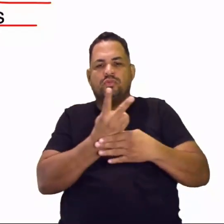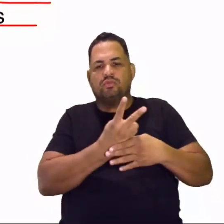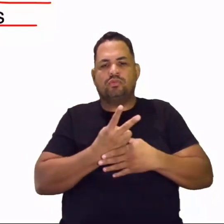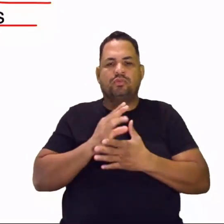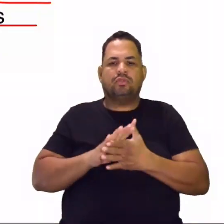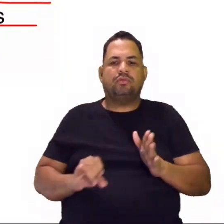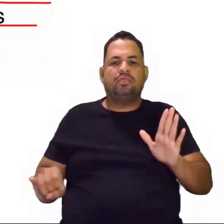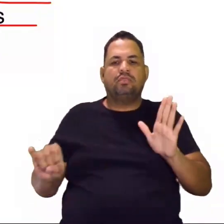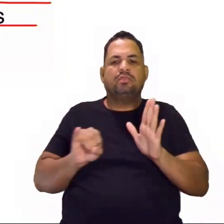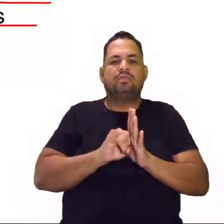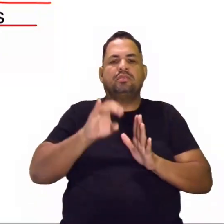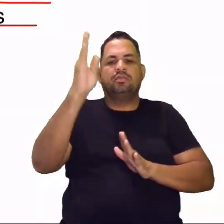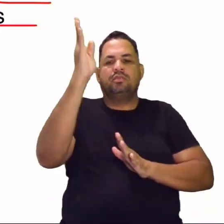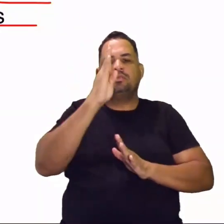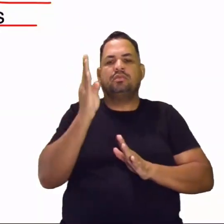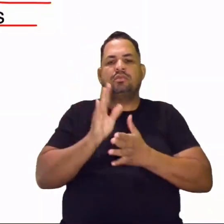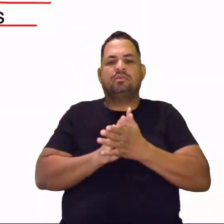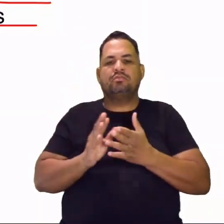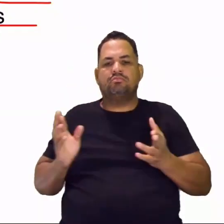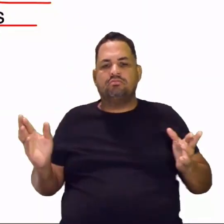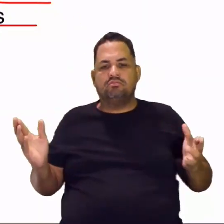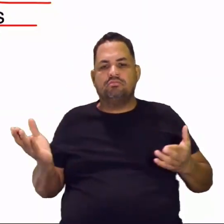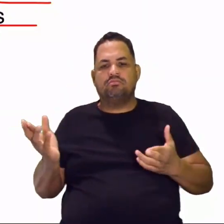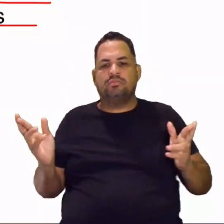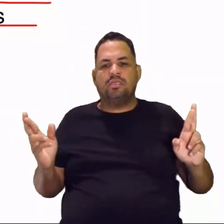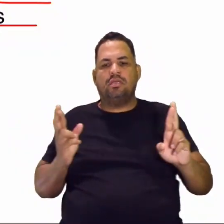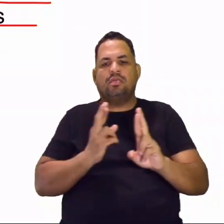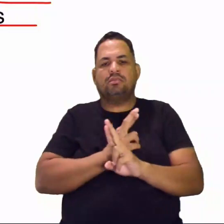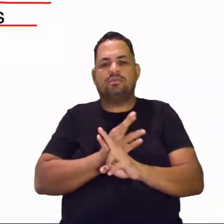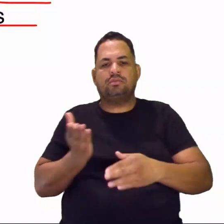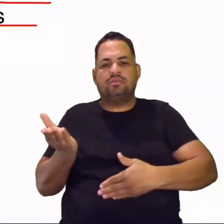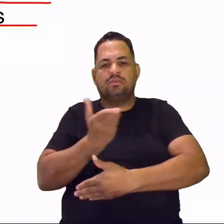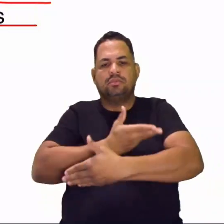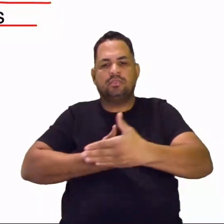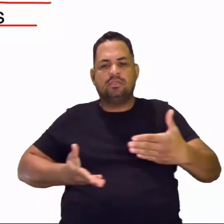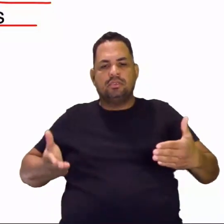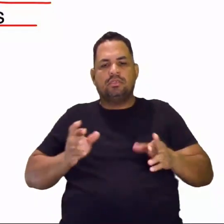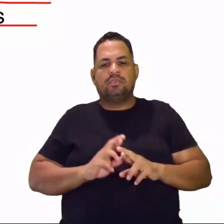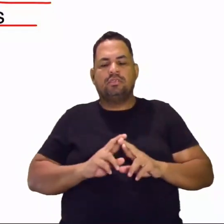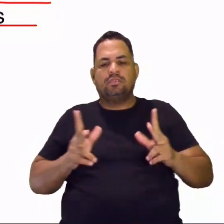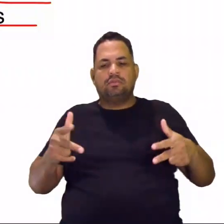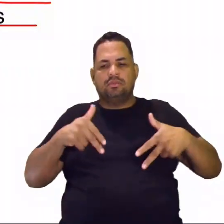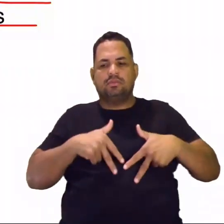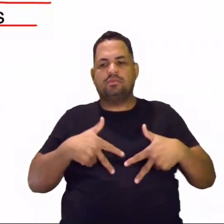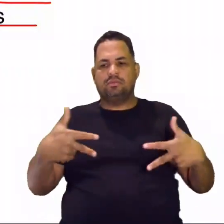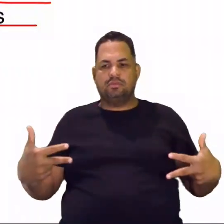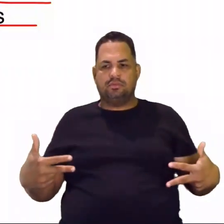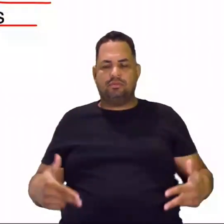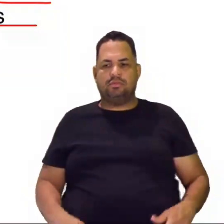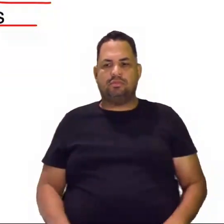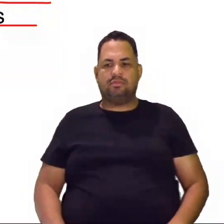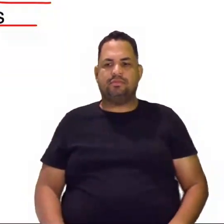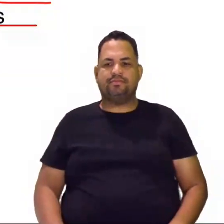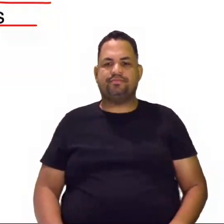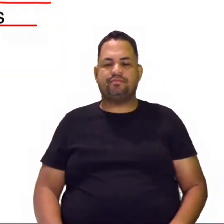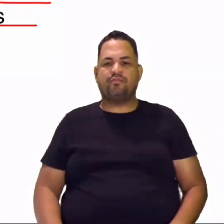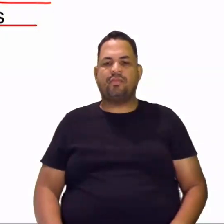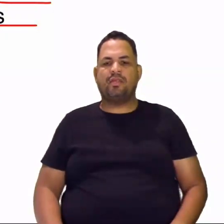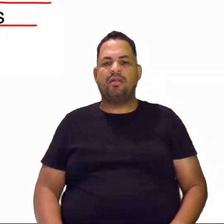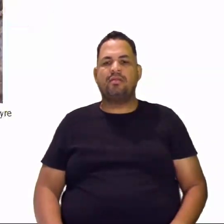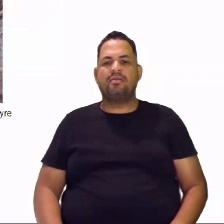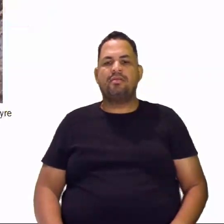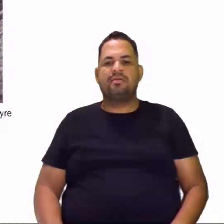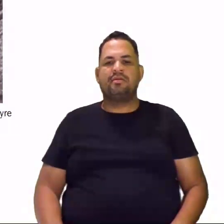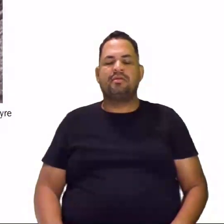diferentes etnias, né? Porque o Brasil, a sua marca é essa grande miscigenação étnica,